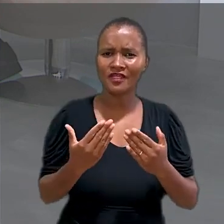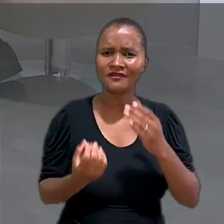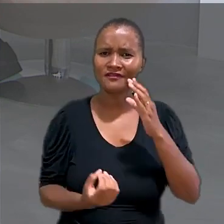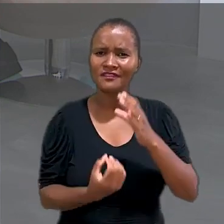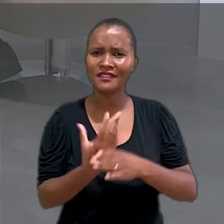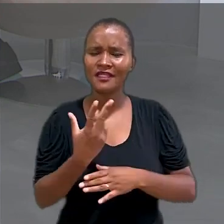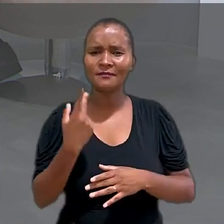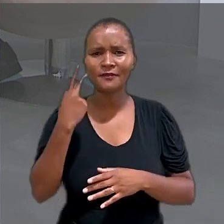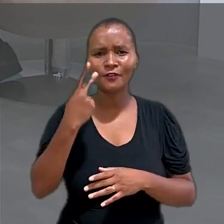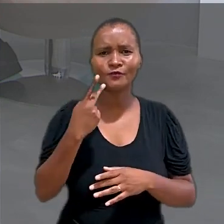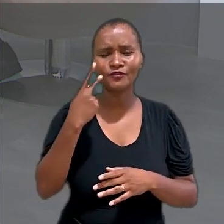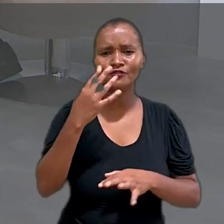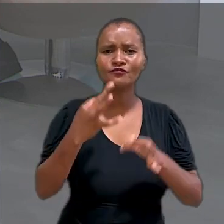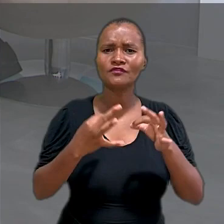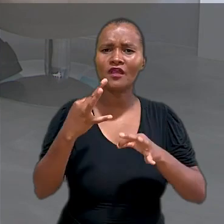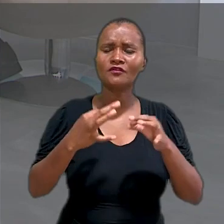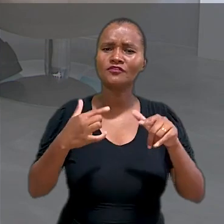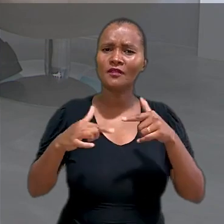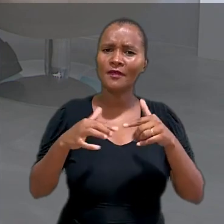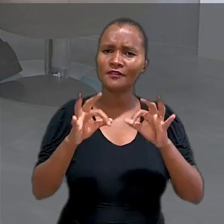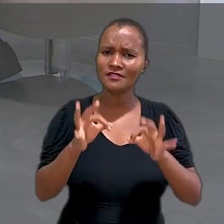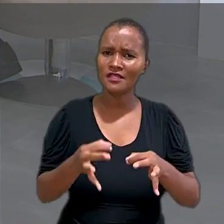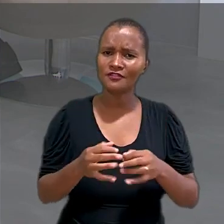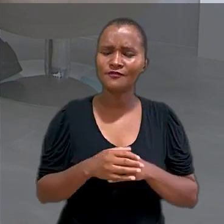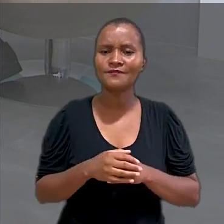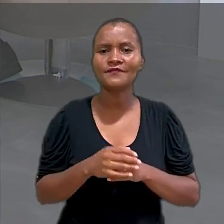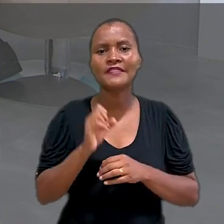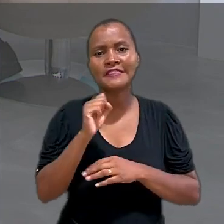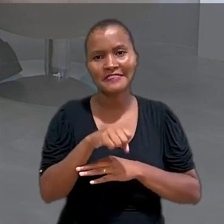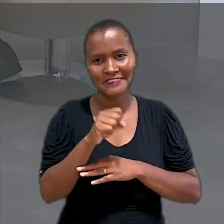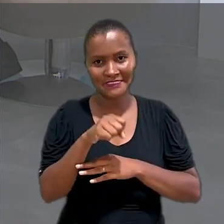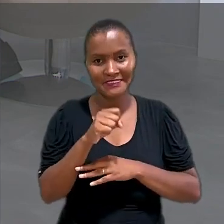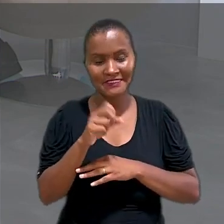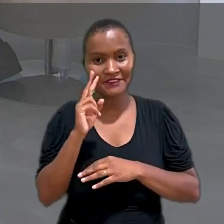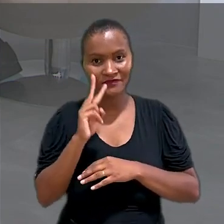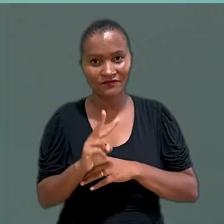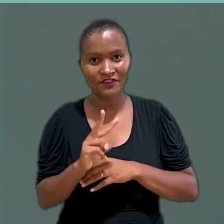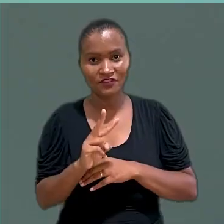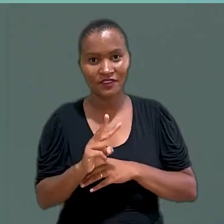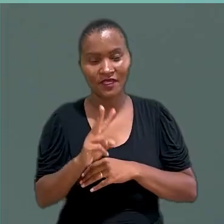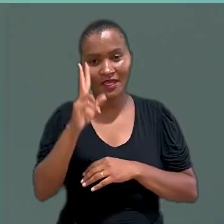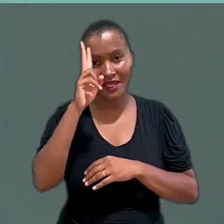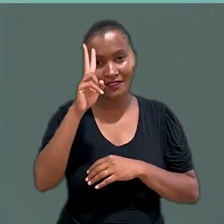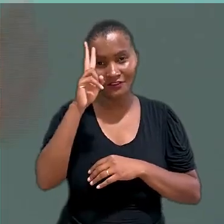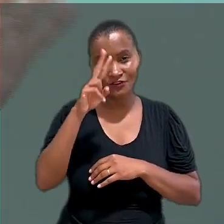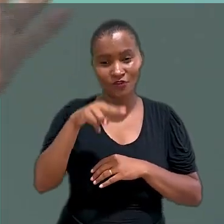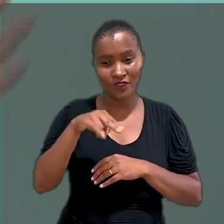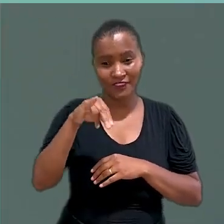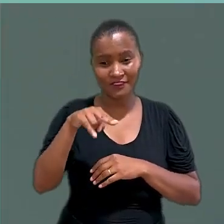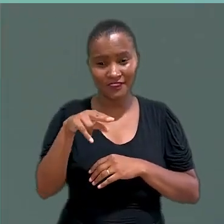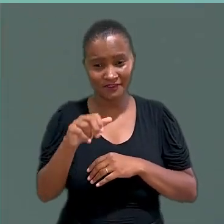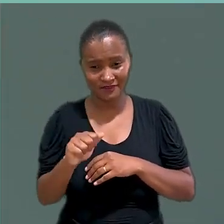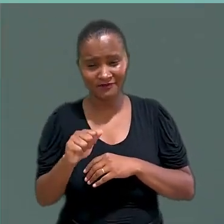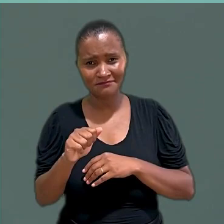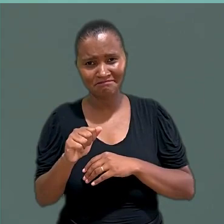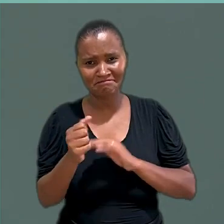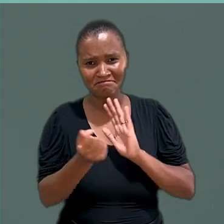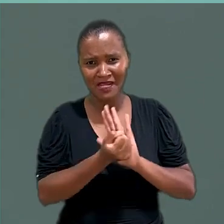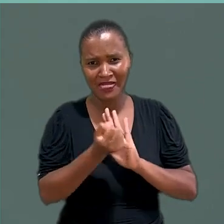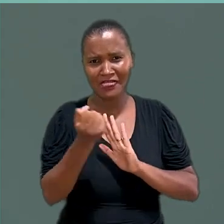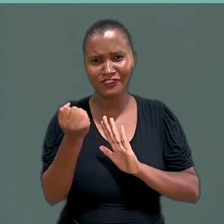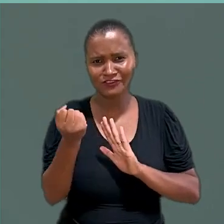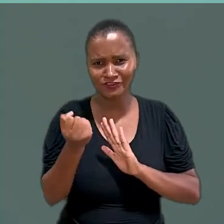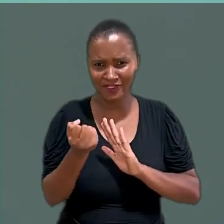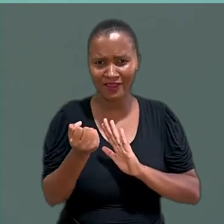criada pela Política Judiciária Nacional de Trabalho Decente? Sim, veja, a história da Nina ela é bem